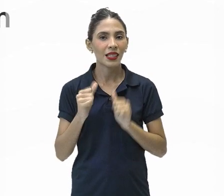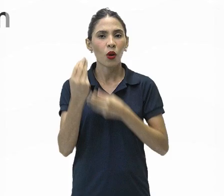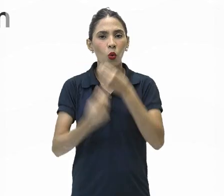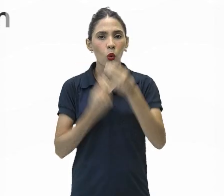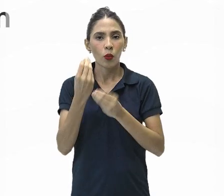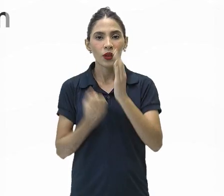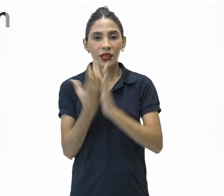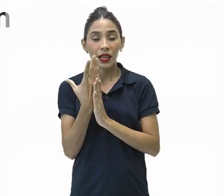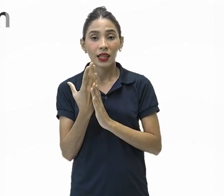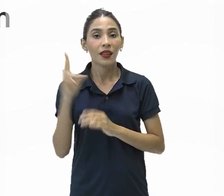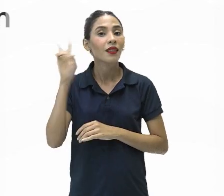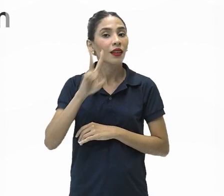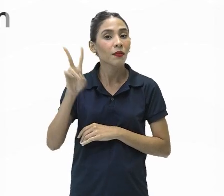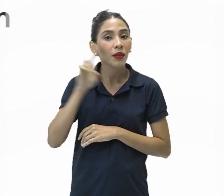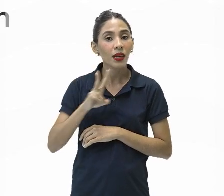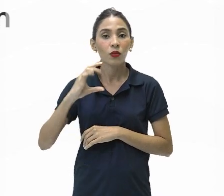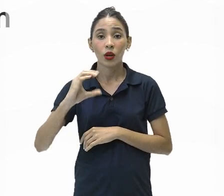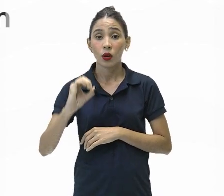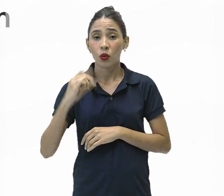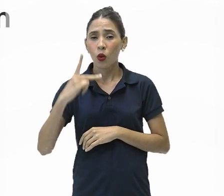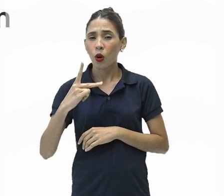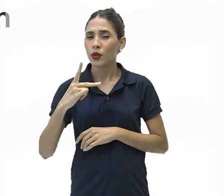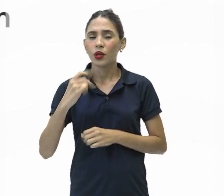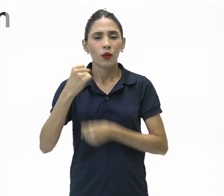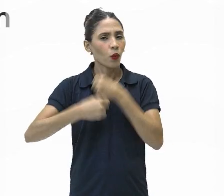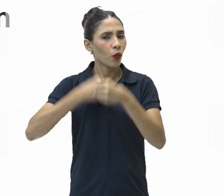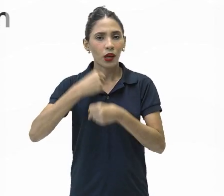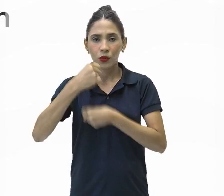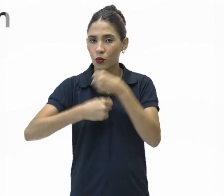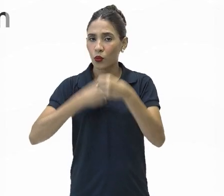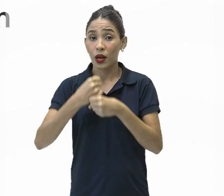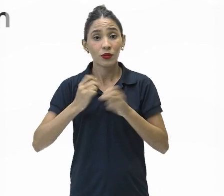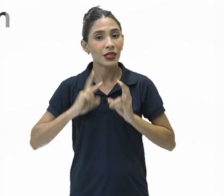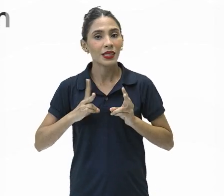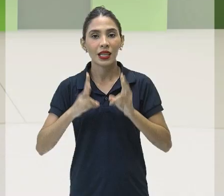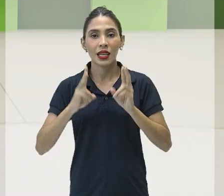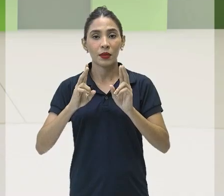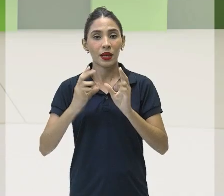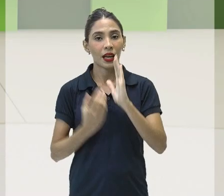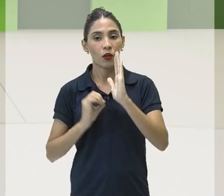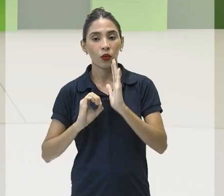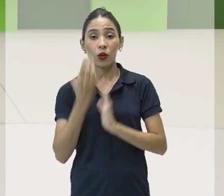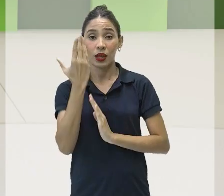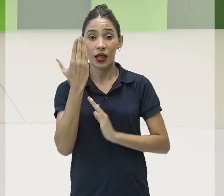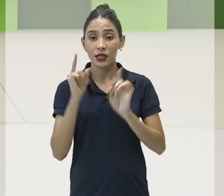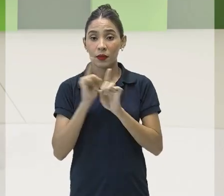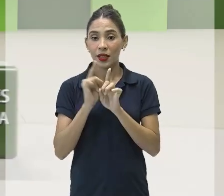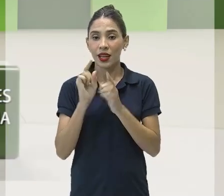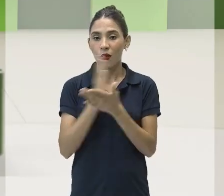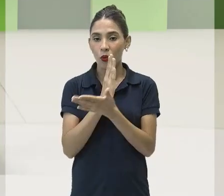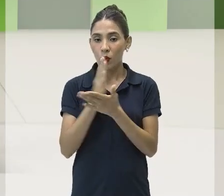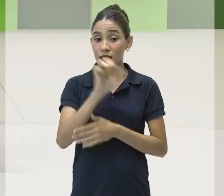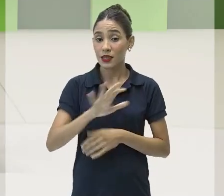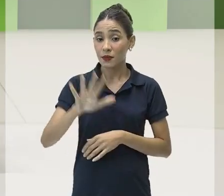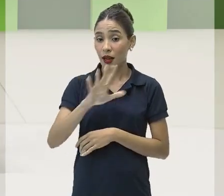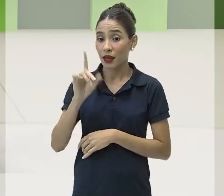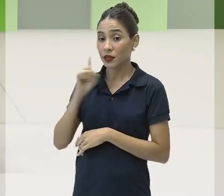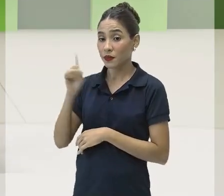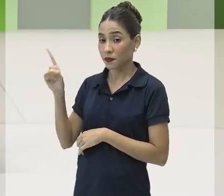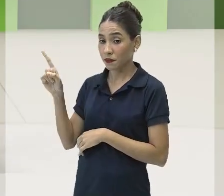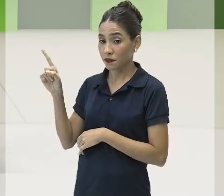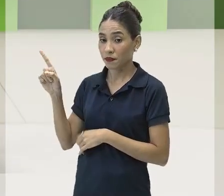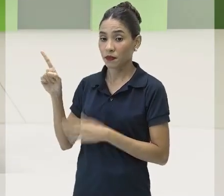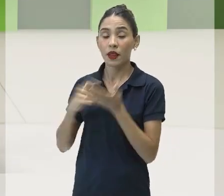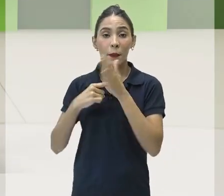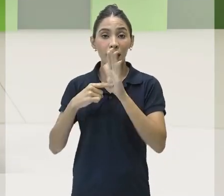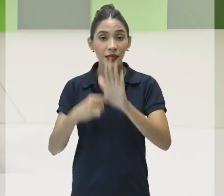que a COP ela acontece ali todos os anos, essas reuniões. Nós trouxemos aqui algumas imagens, né, que